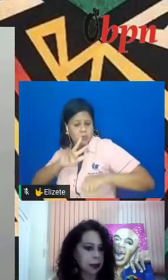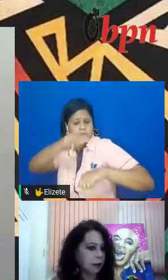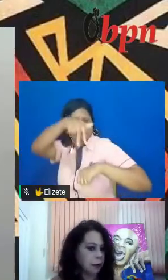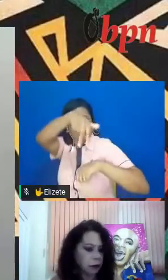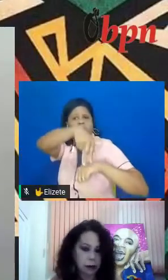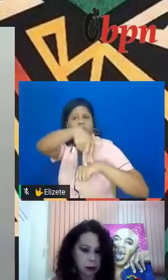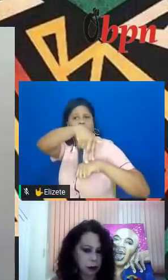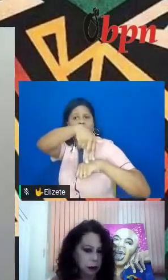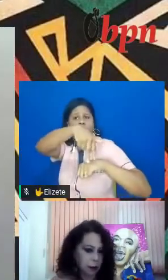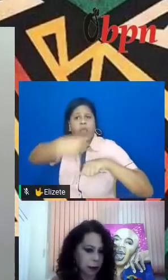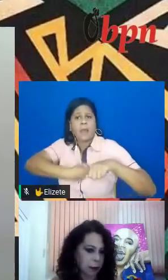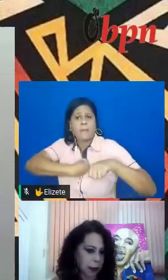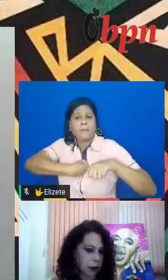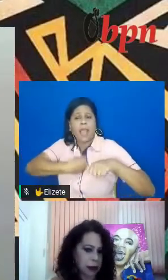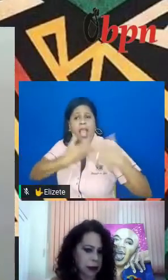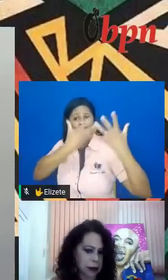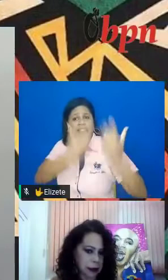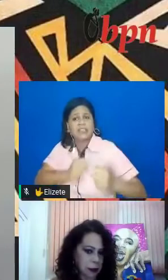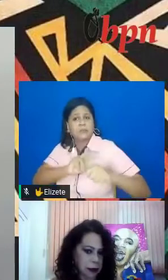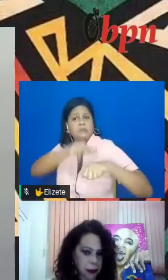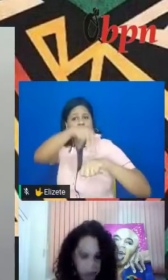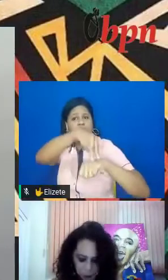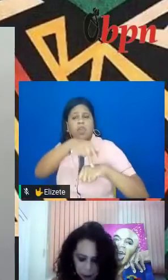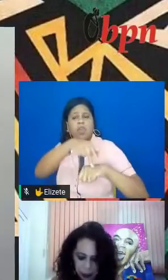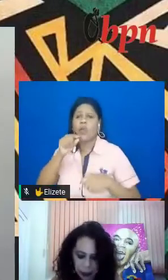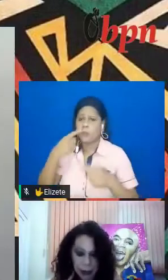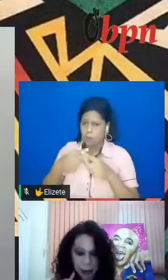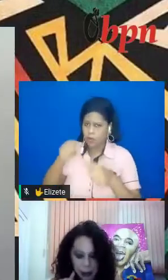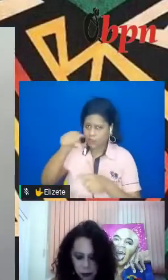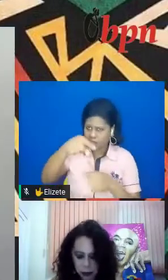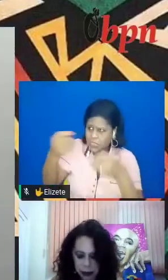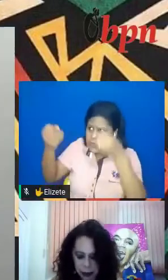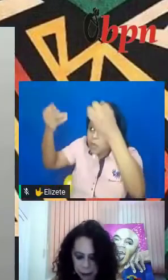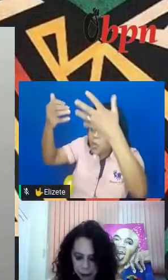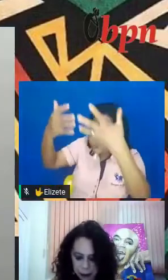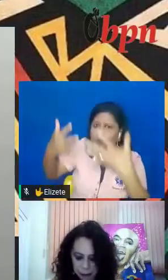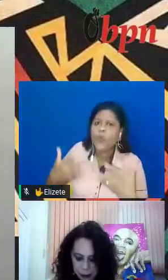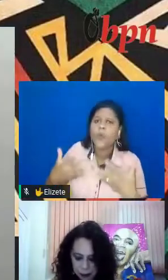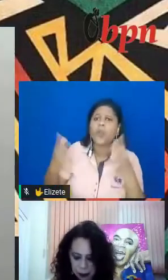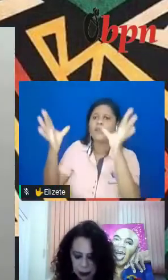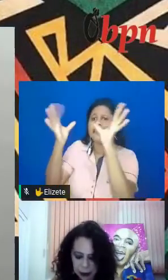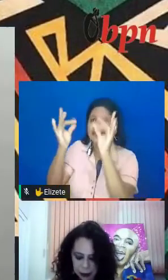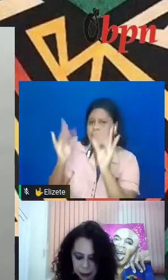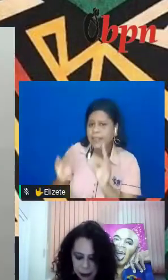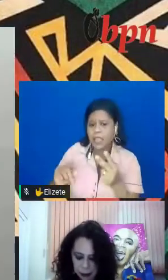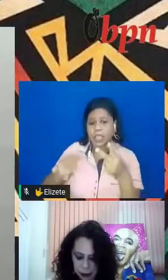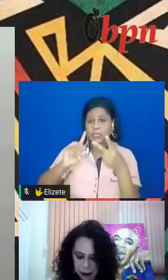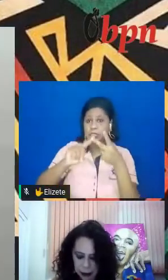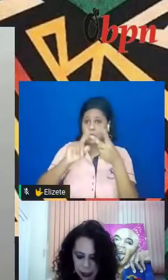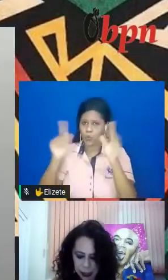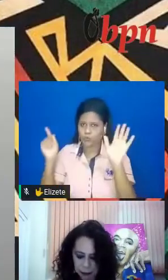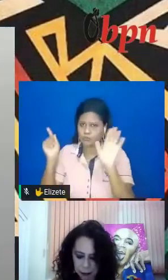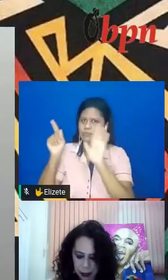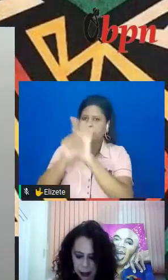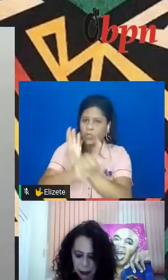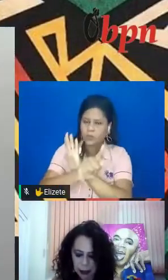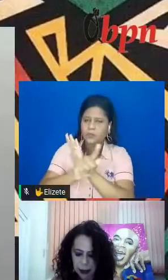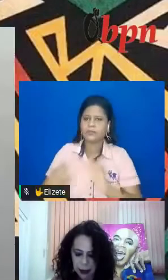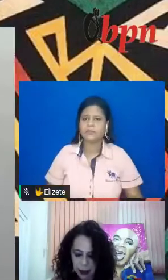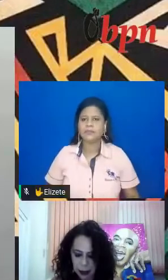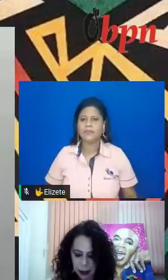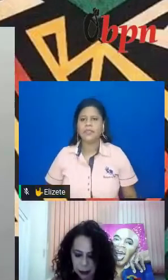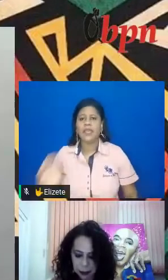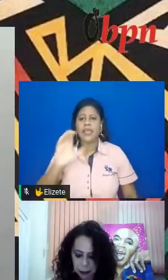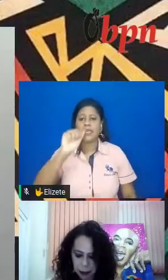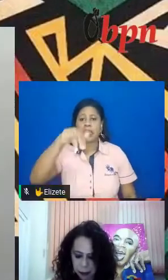do seu lugar de vivência, porque você fez um mapeamento dessa situação, né, e tem mais uma, tá, que é bem